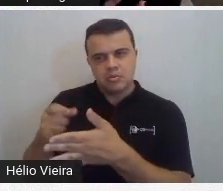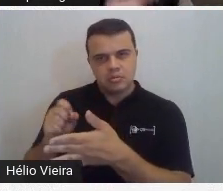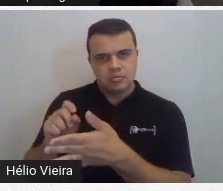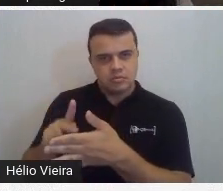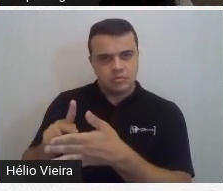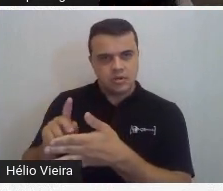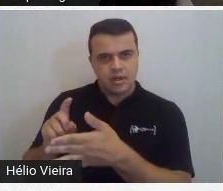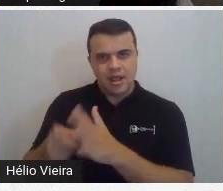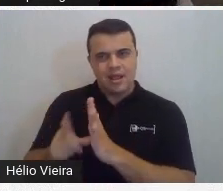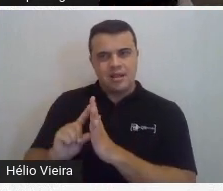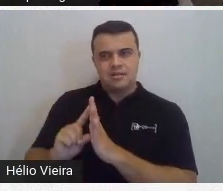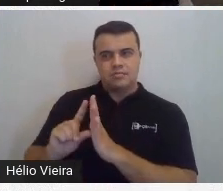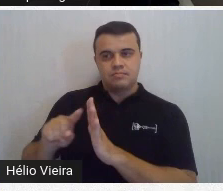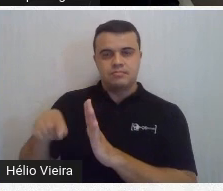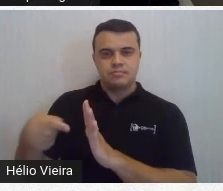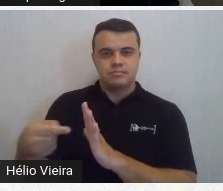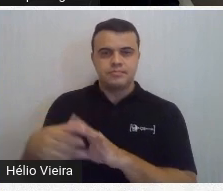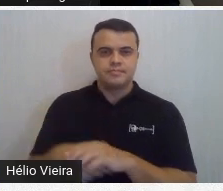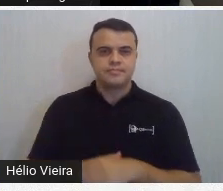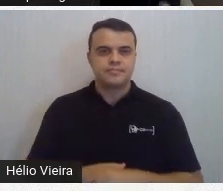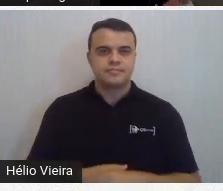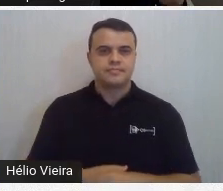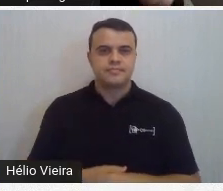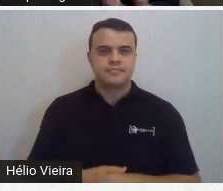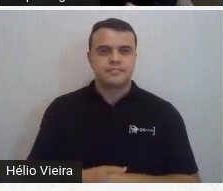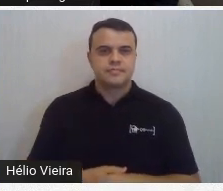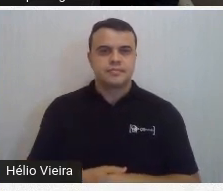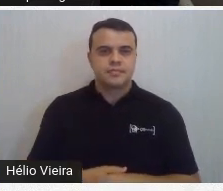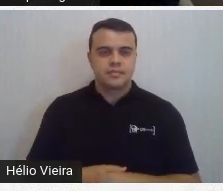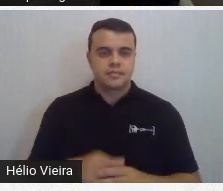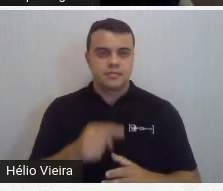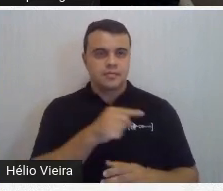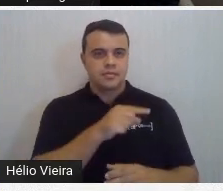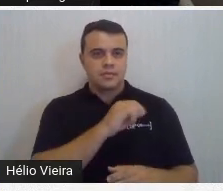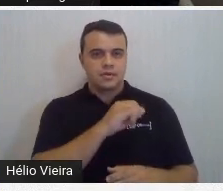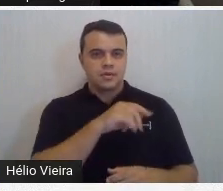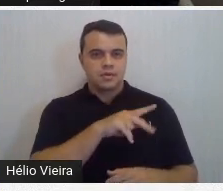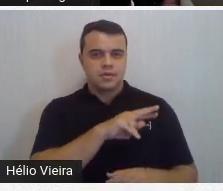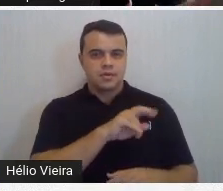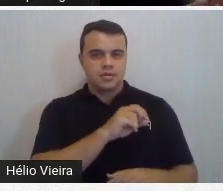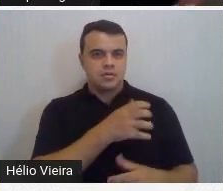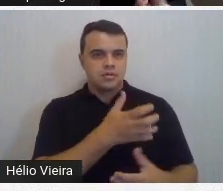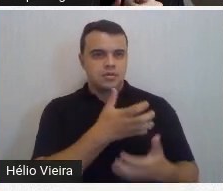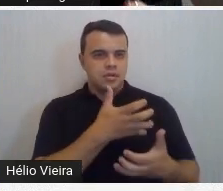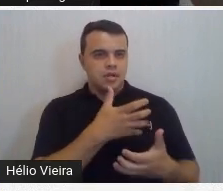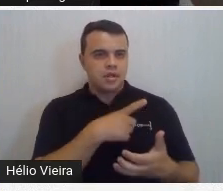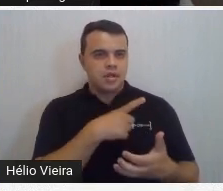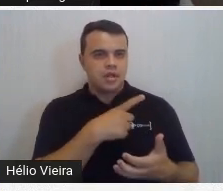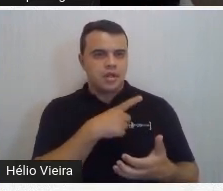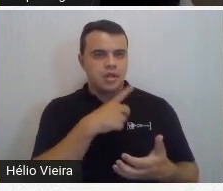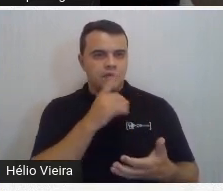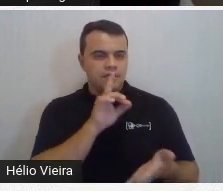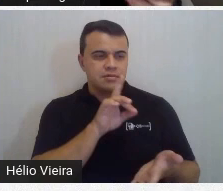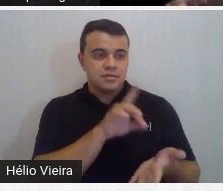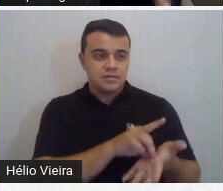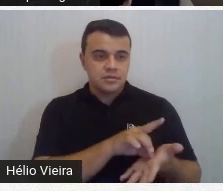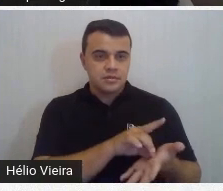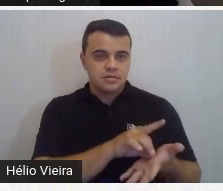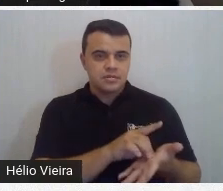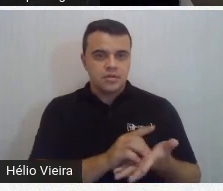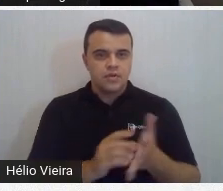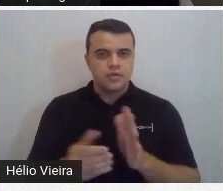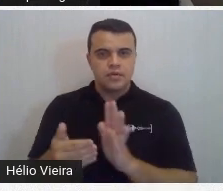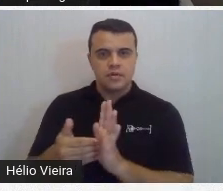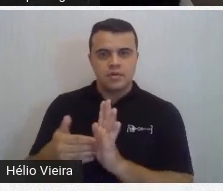é prévia. Tá? O impressionismo busca captar a realidade e, por fim,